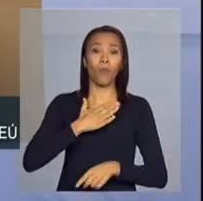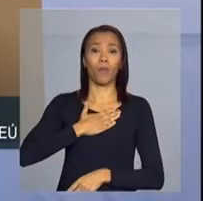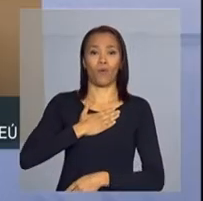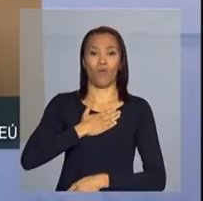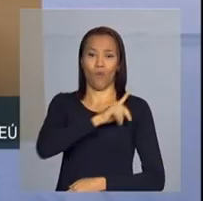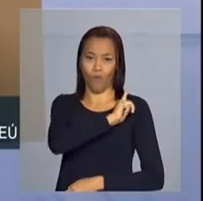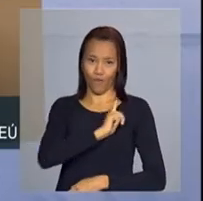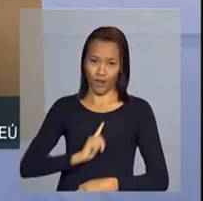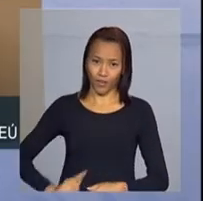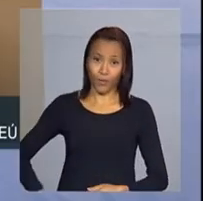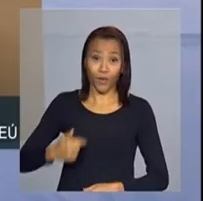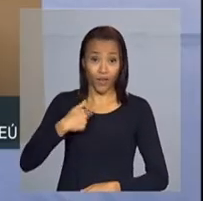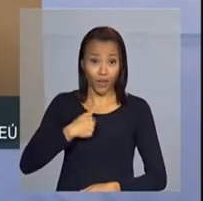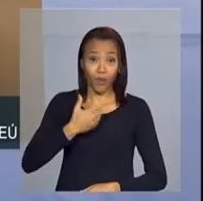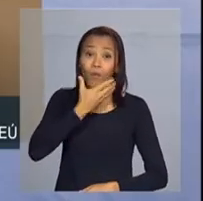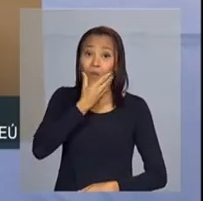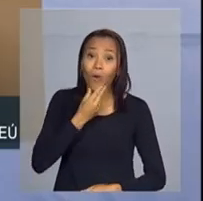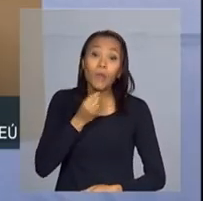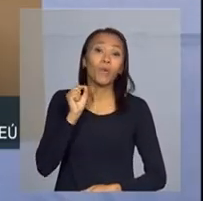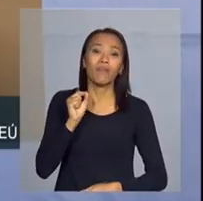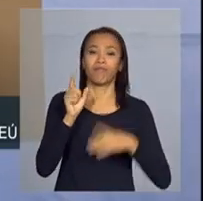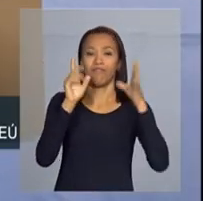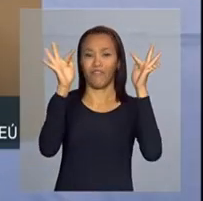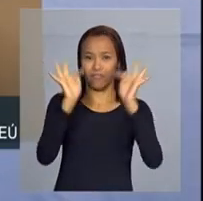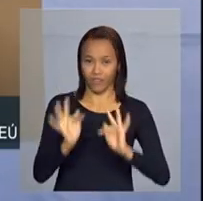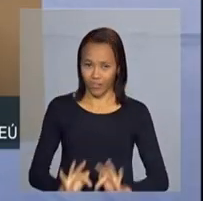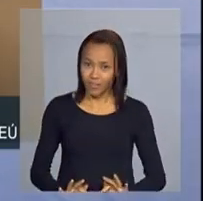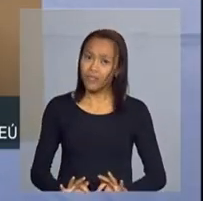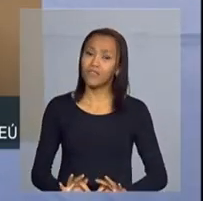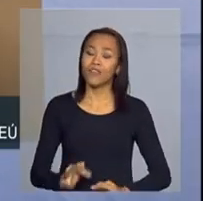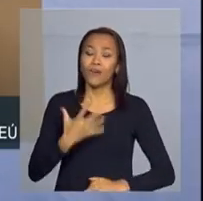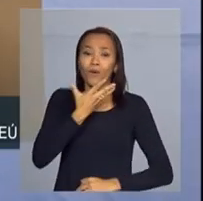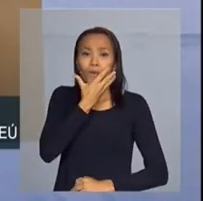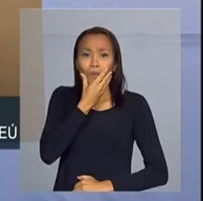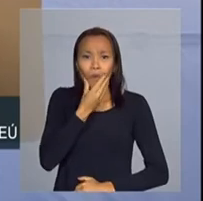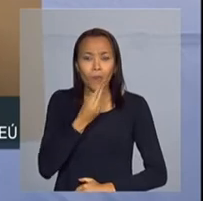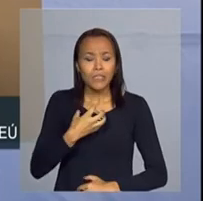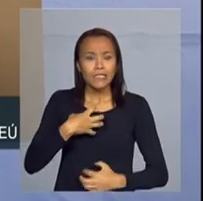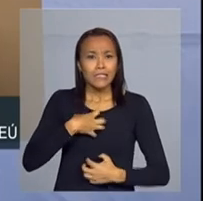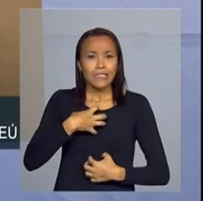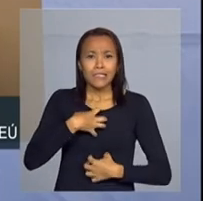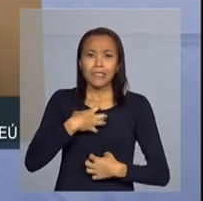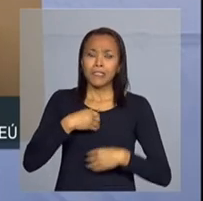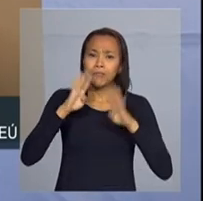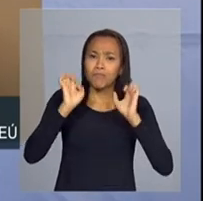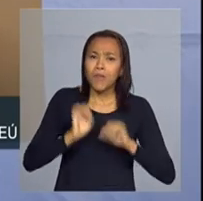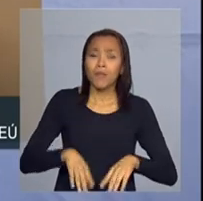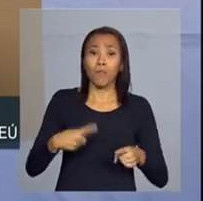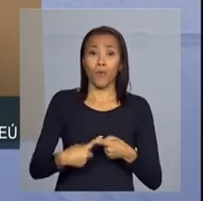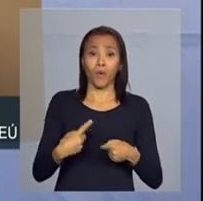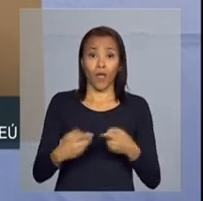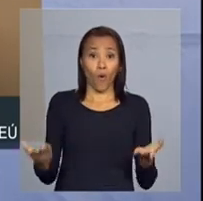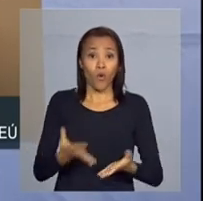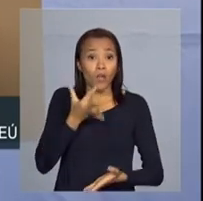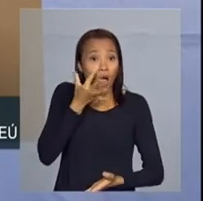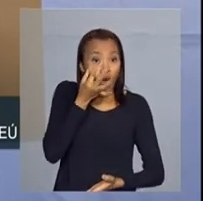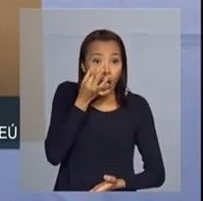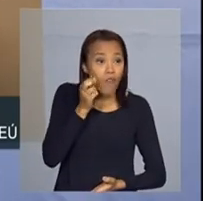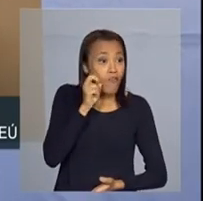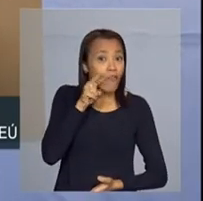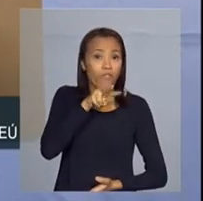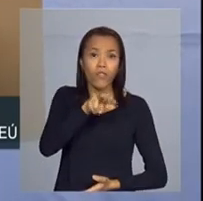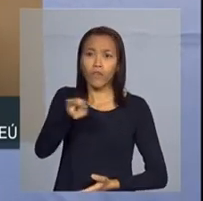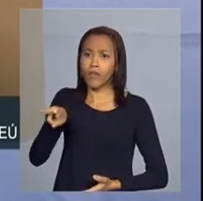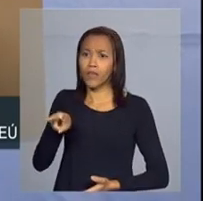sou um homem feliz, um homem realizado no sentido de estar testemunhando um dos momentos